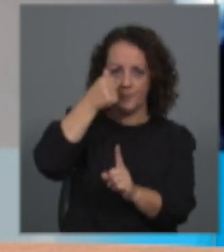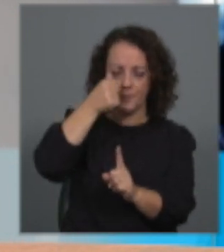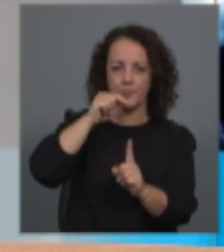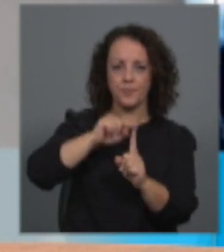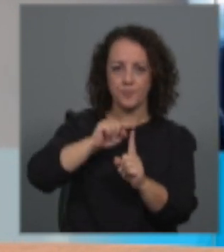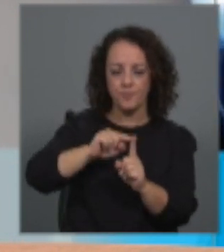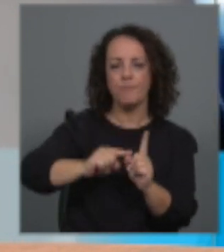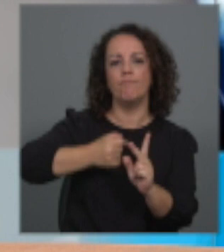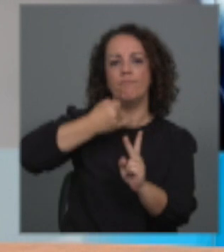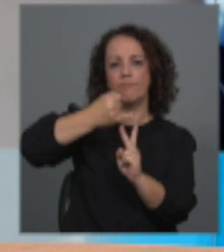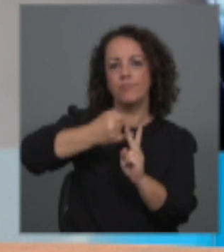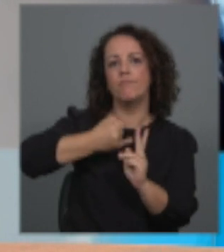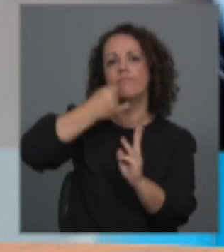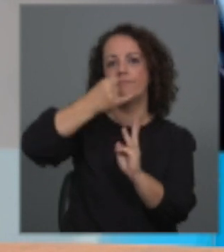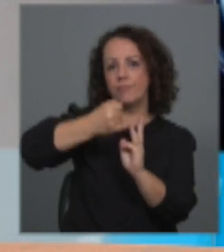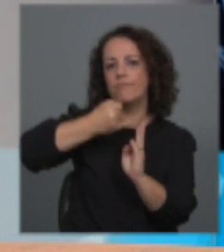Advento.